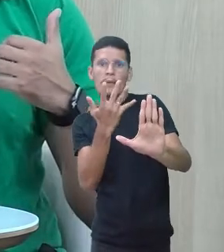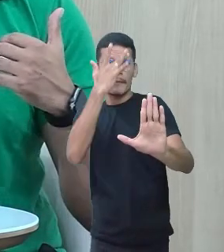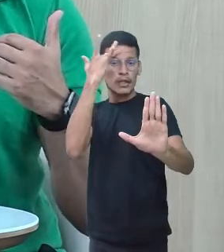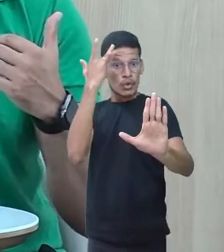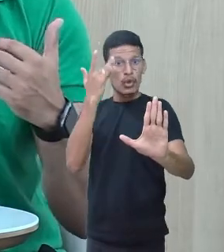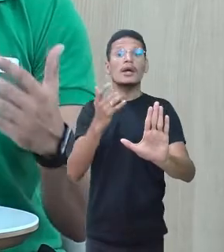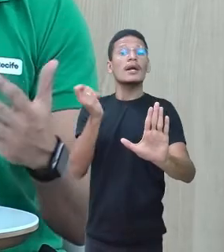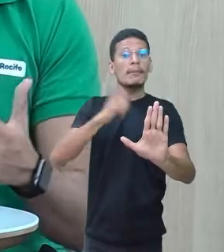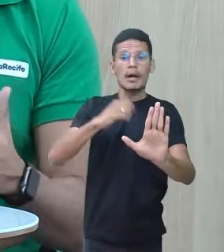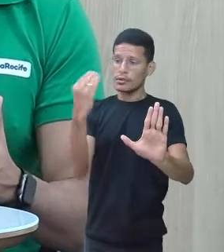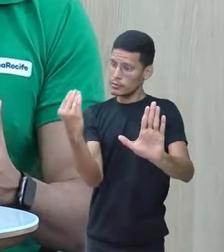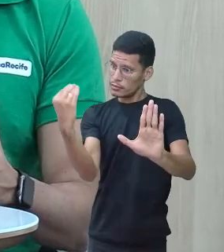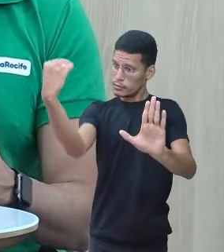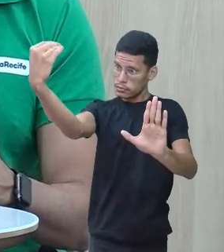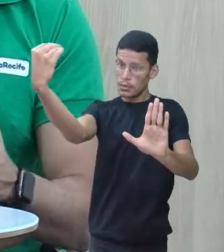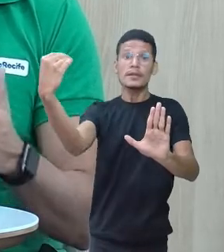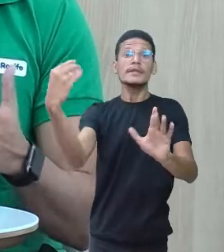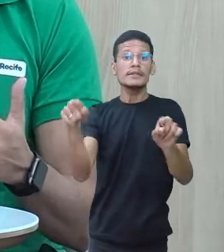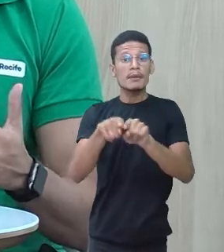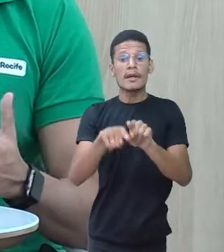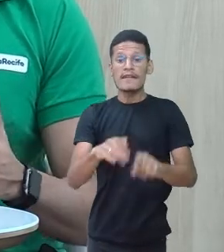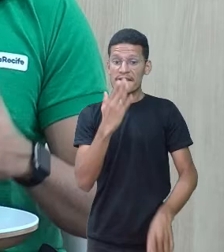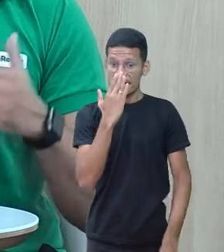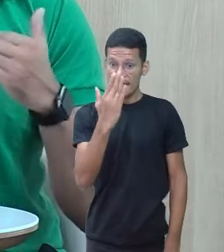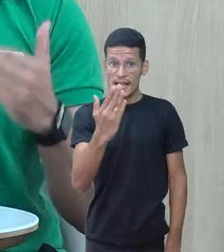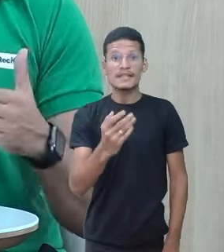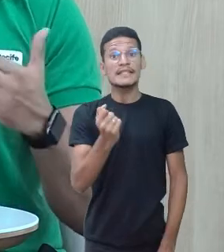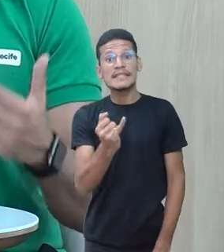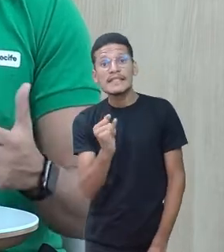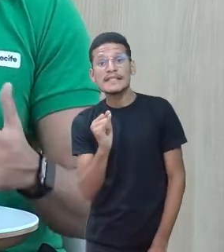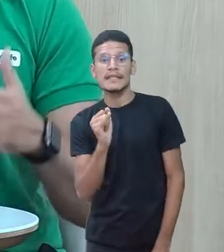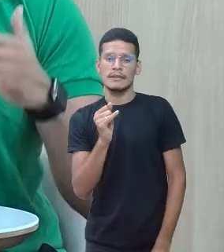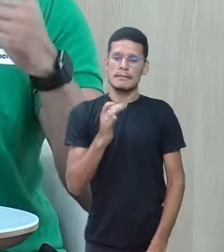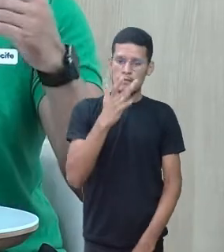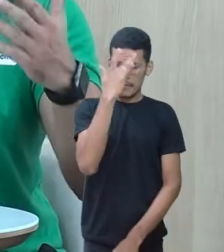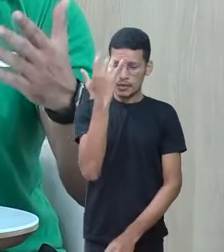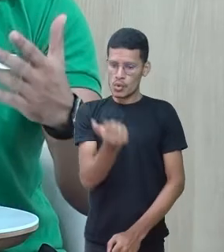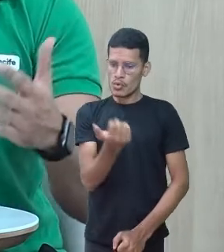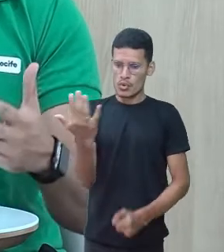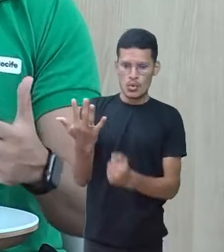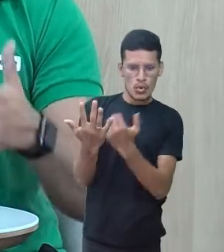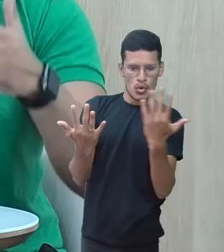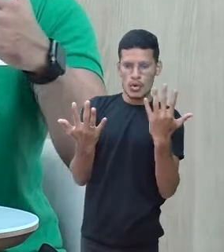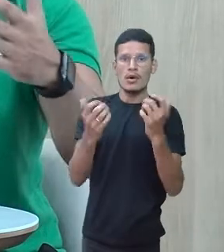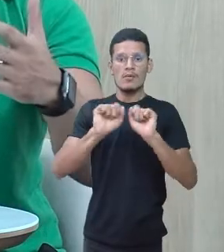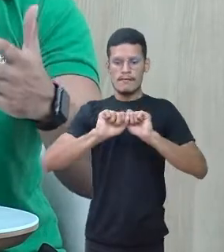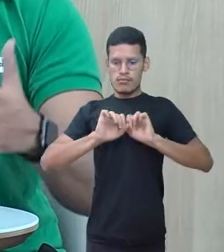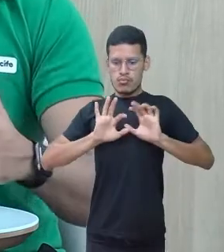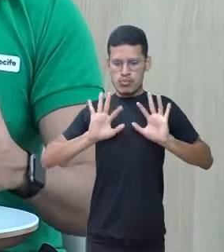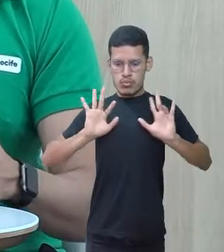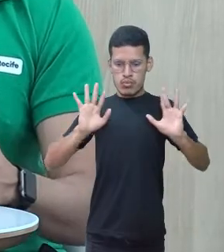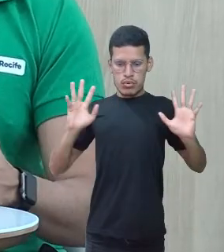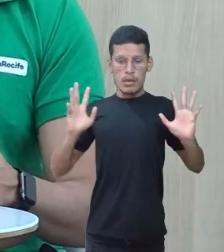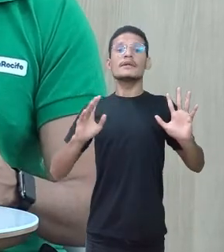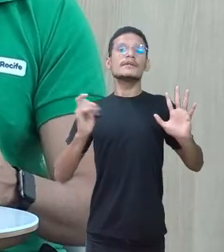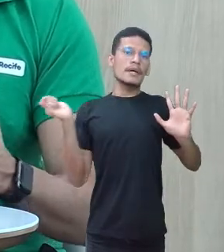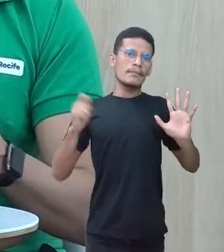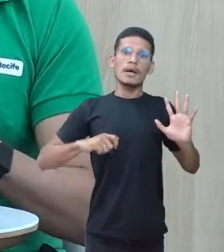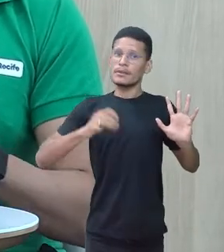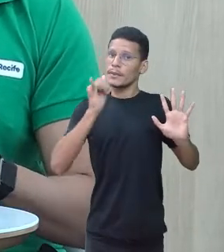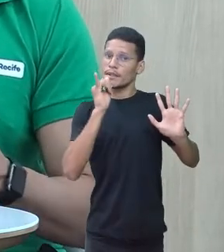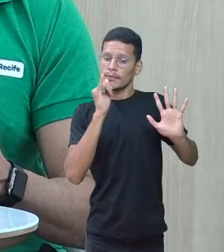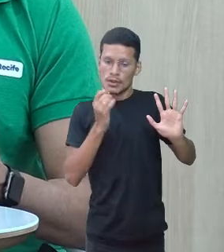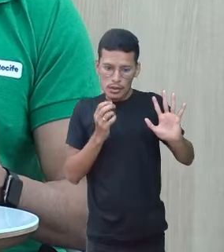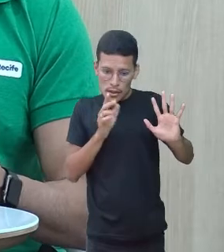para frente, né, quando a quantidade de pessoas é maior ainda, a gente precisa ir lá para frente e esticar o braço para que pegue todas